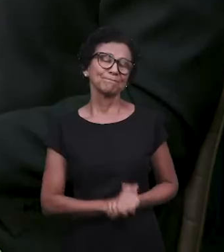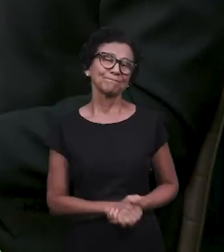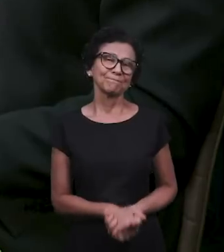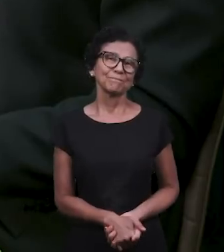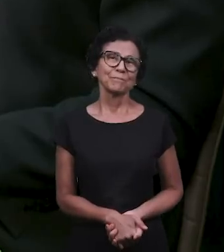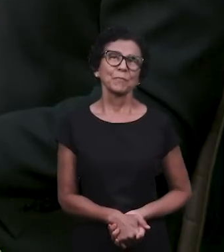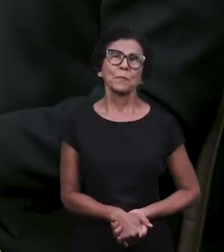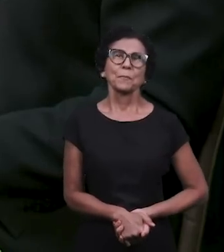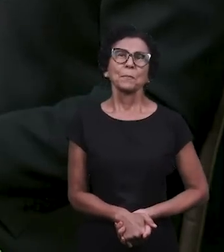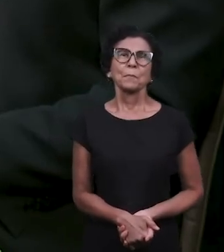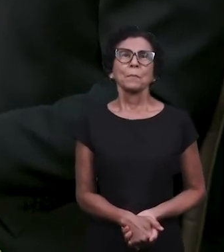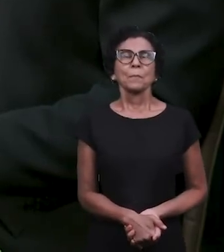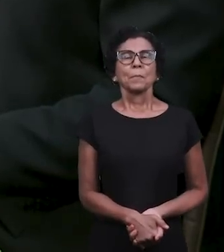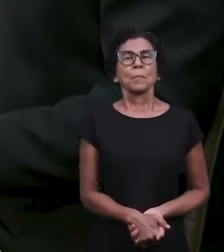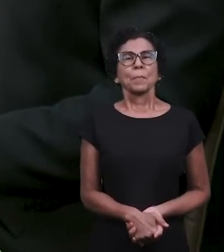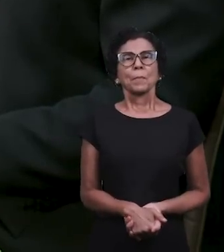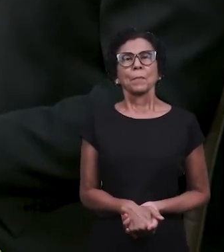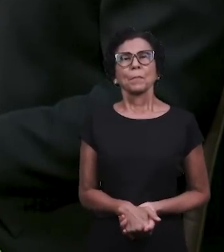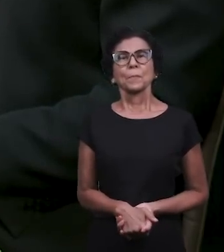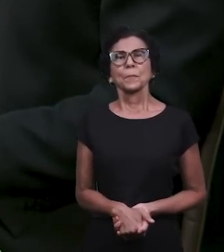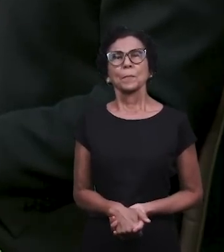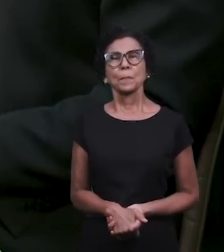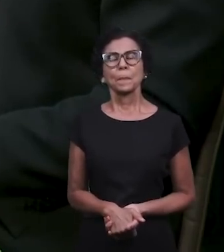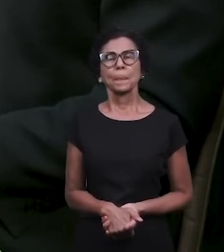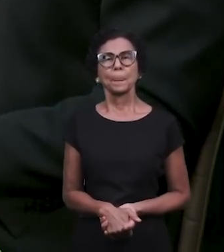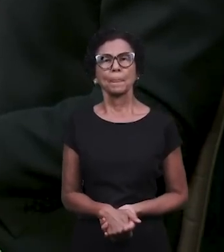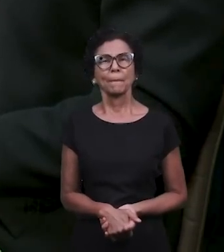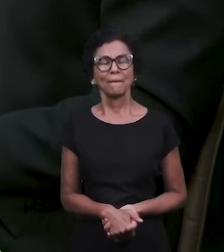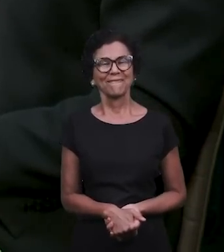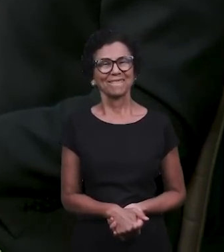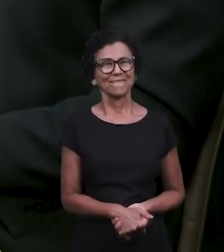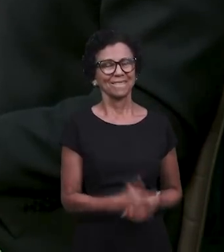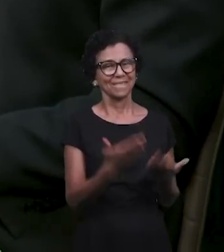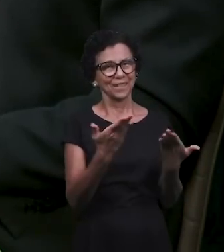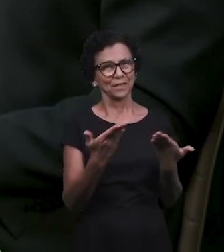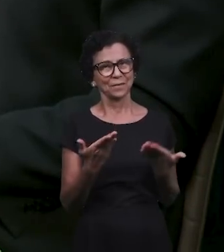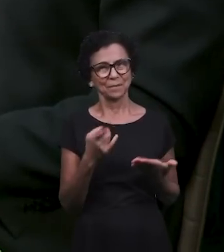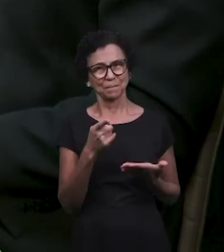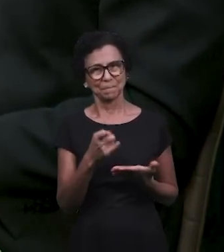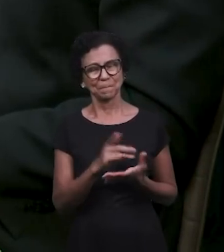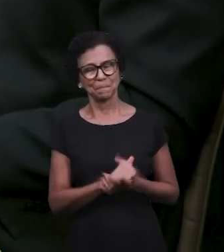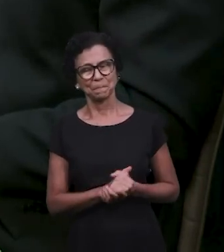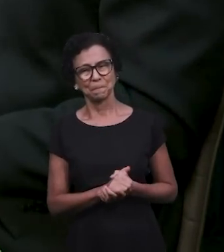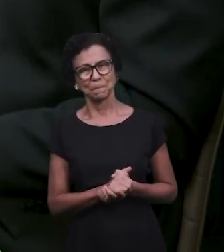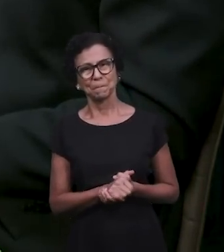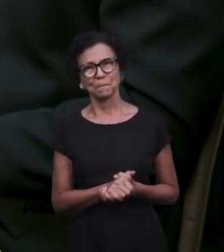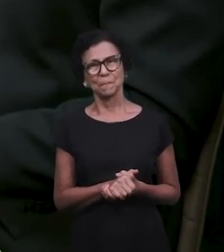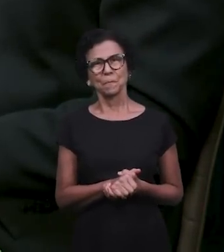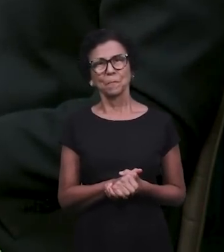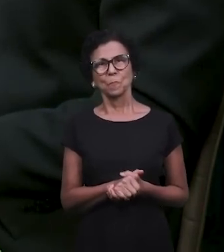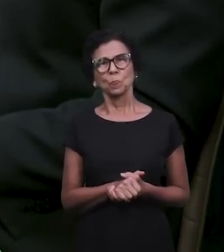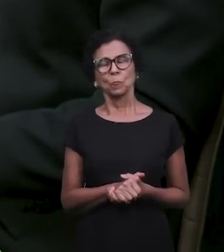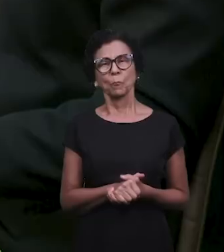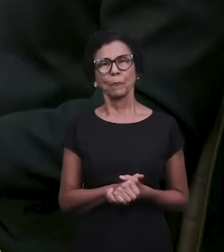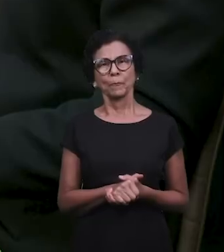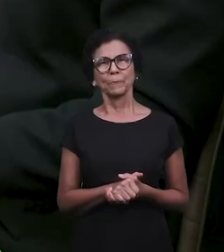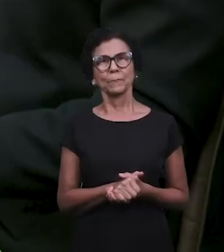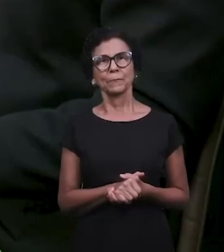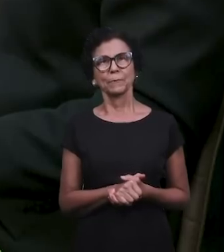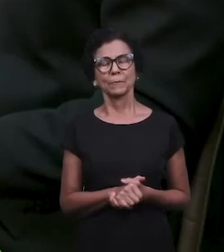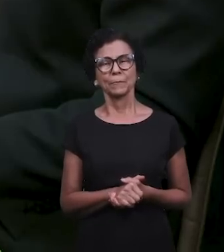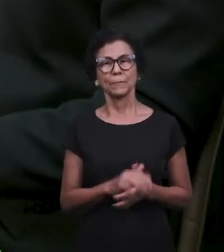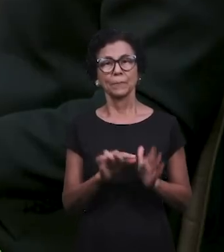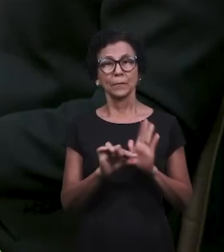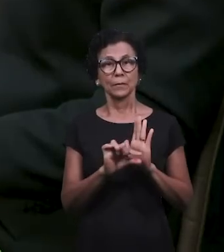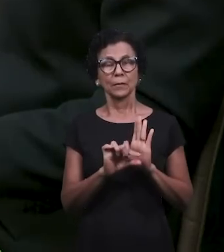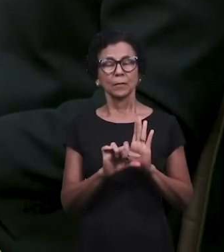Glória a Deus. Agora, eu convido os nossos amigos que estão nos acompanhando. Vamos examinar agora a